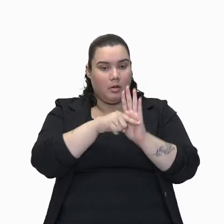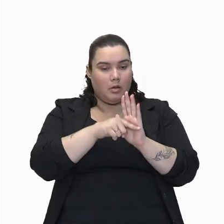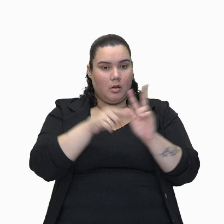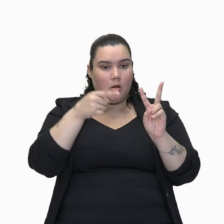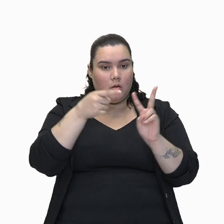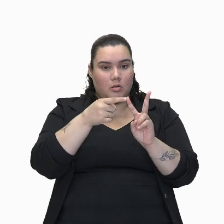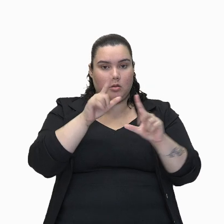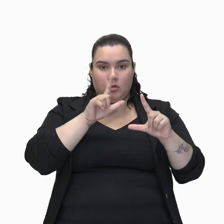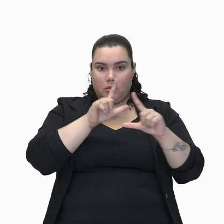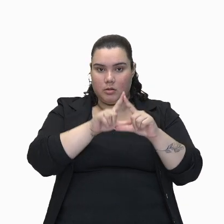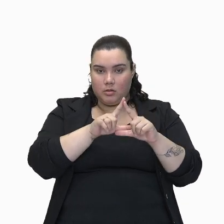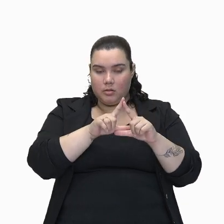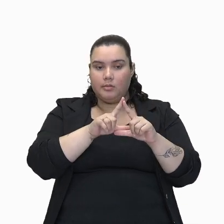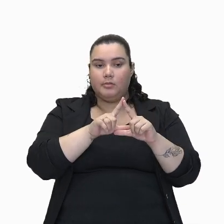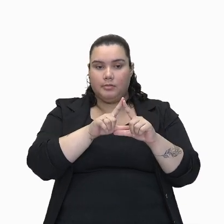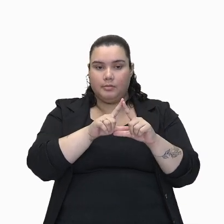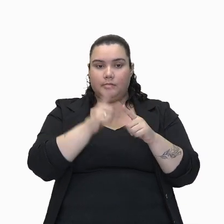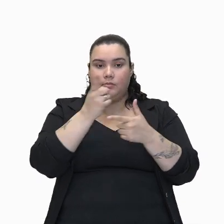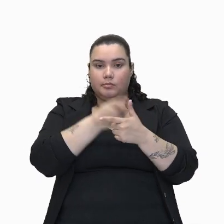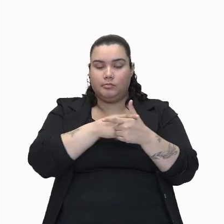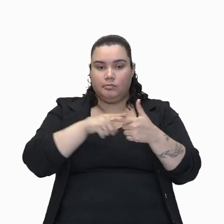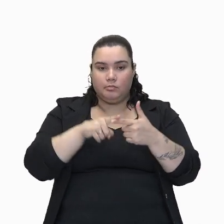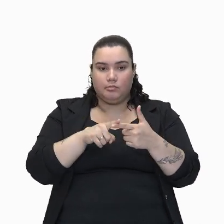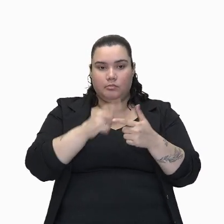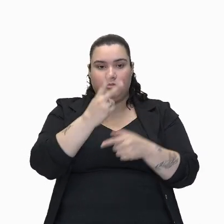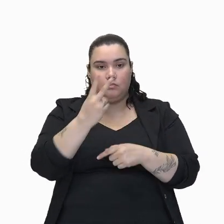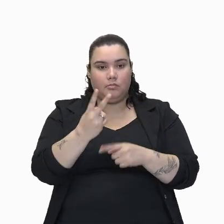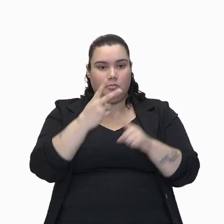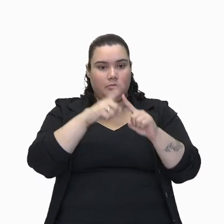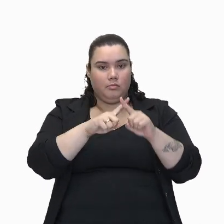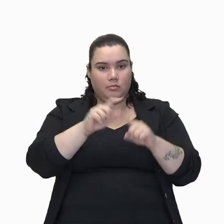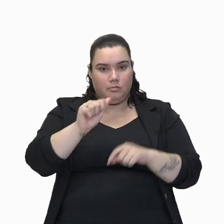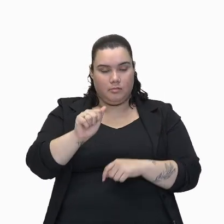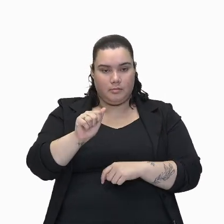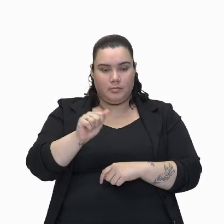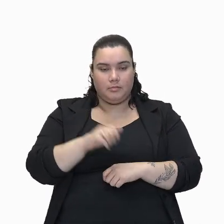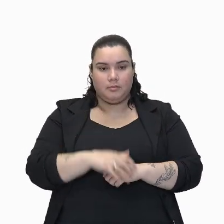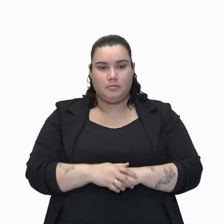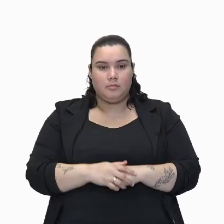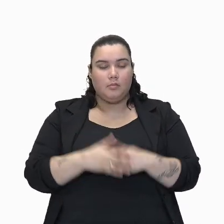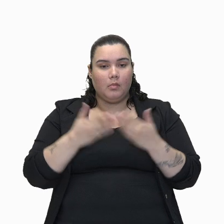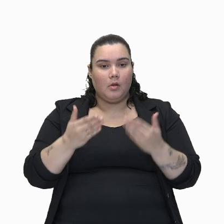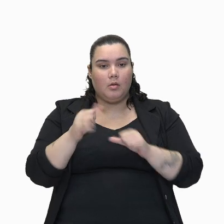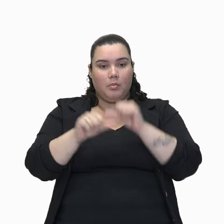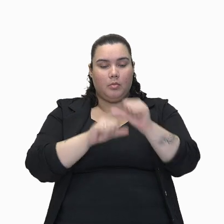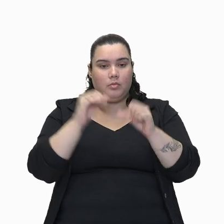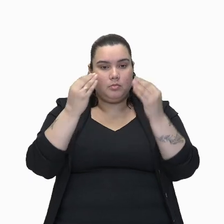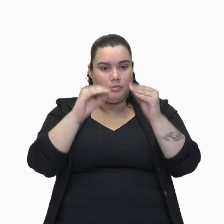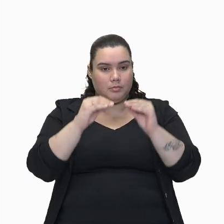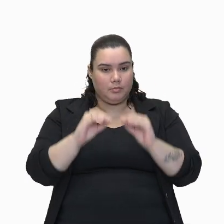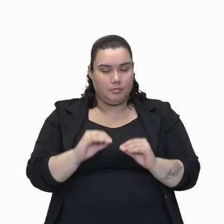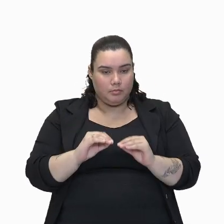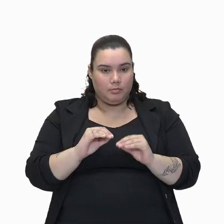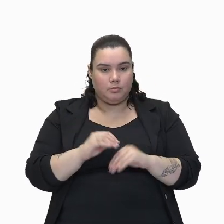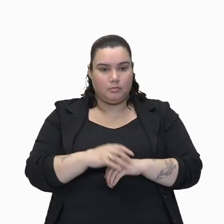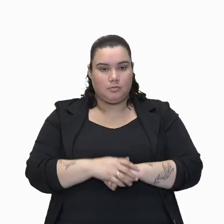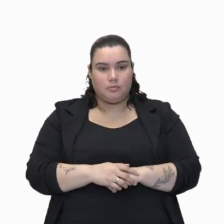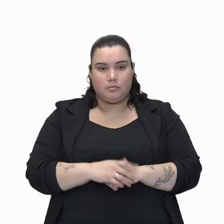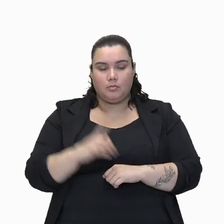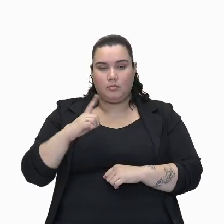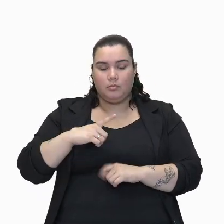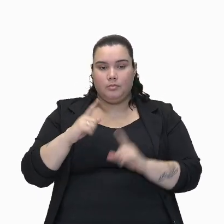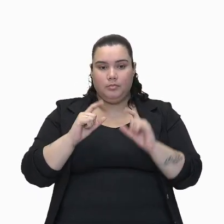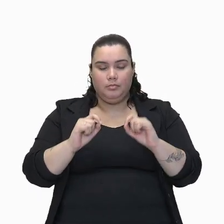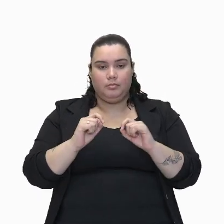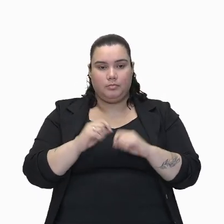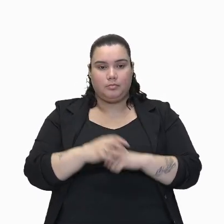a raiz quadrada do delta dividido por 2a. Então, substituindo os valores, nós vamos